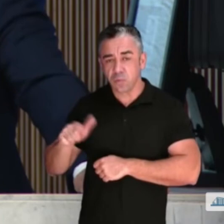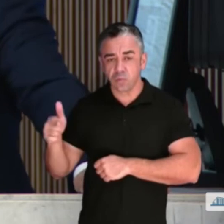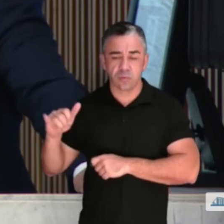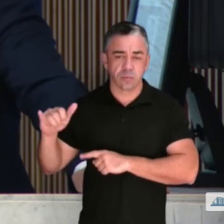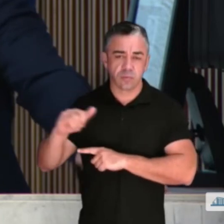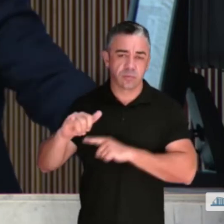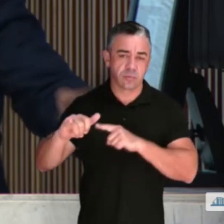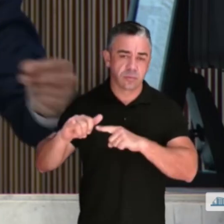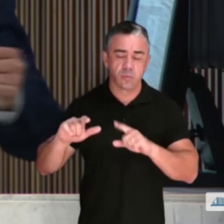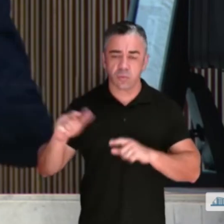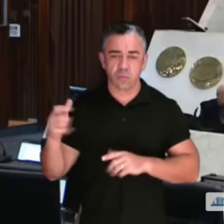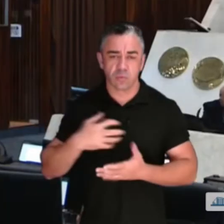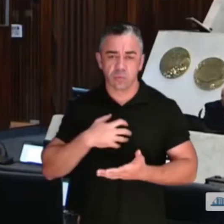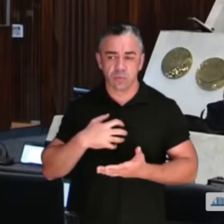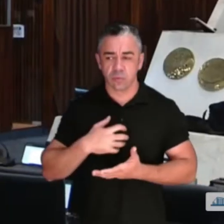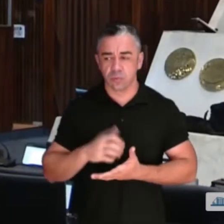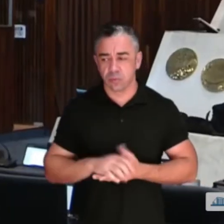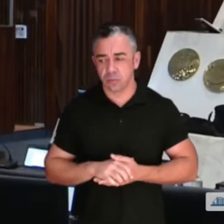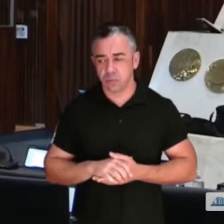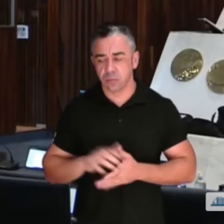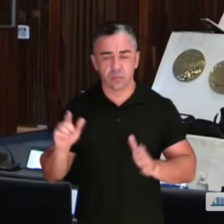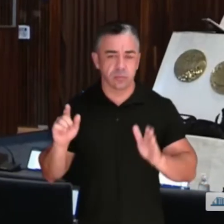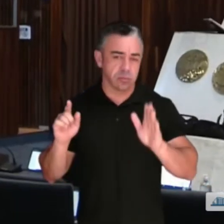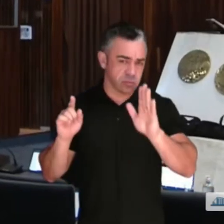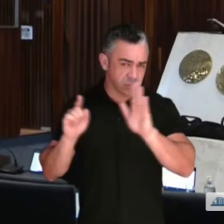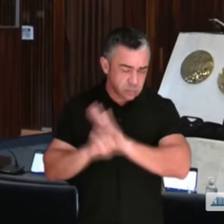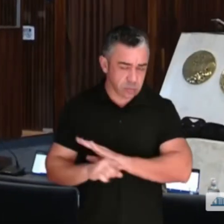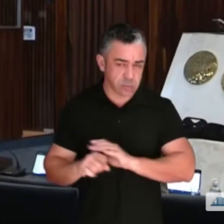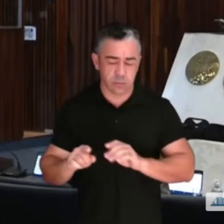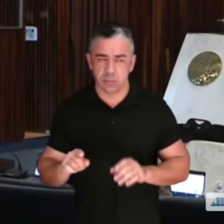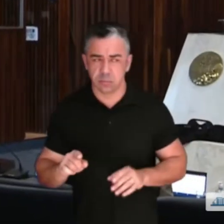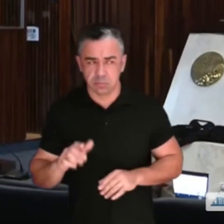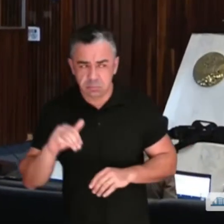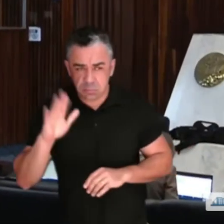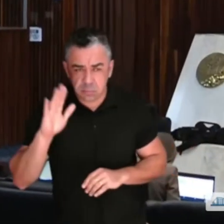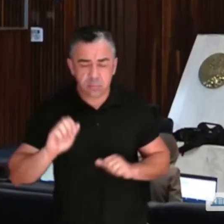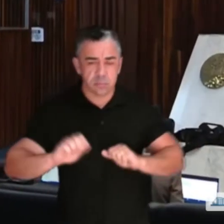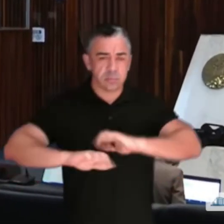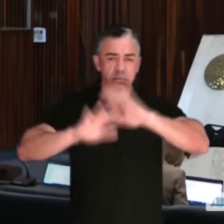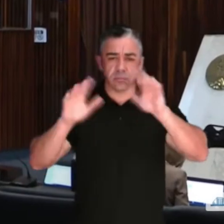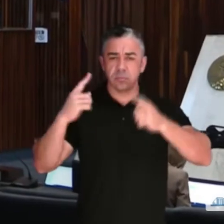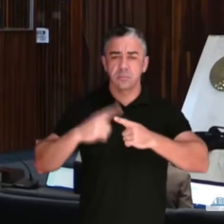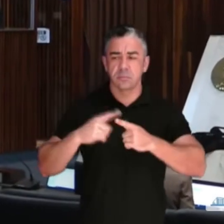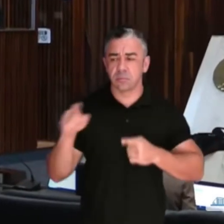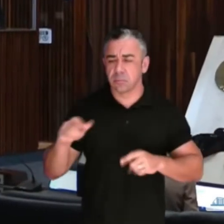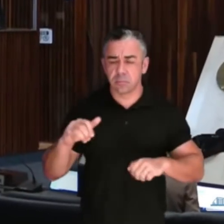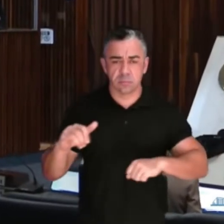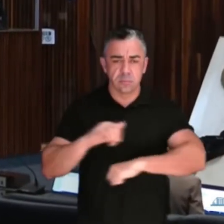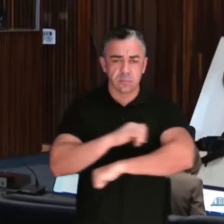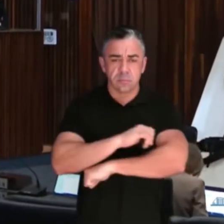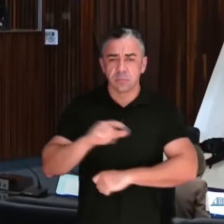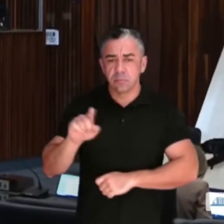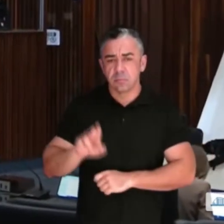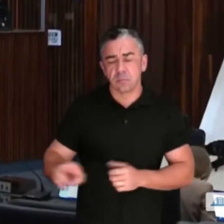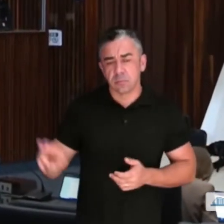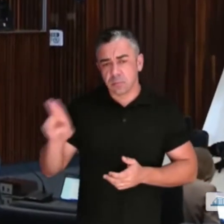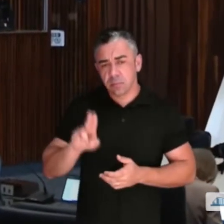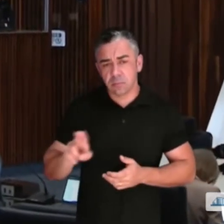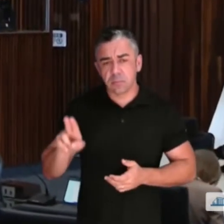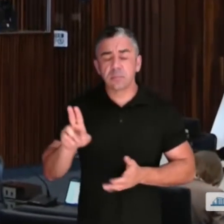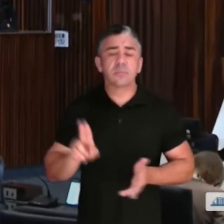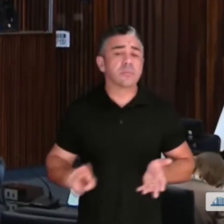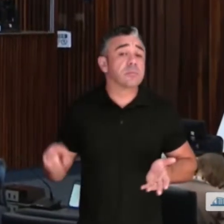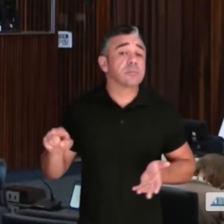aeronave? E a pergunta fica mais clara ainda, porque essa aeronave está sendo muito utilizada